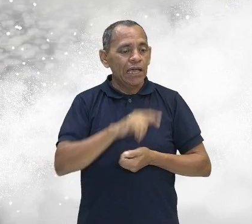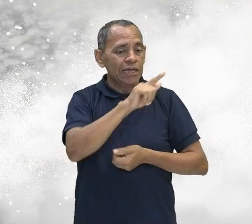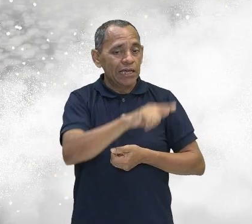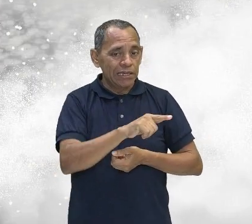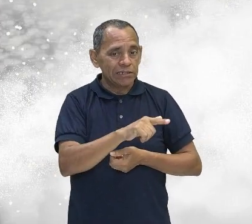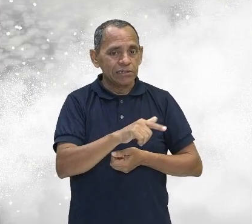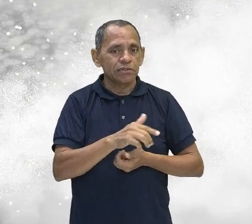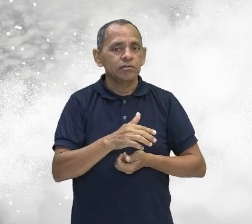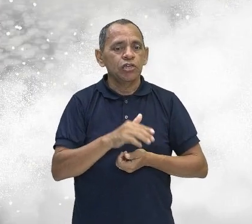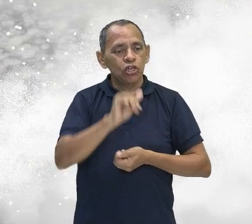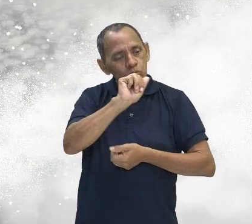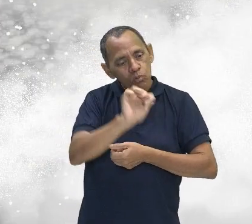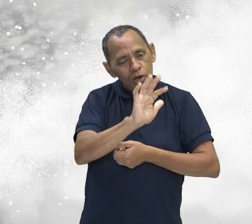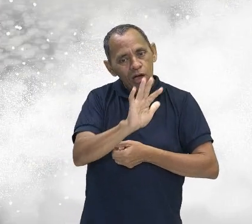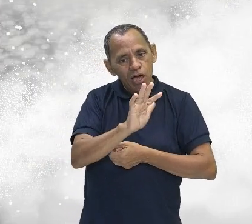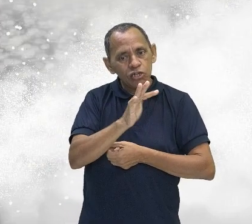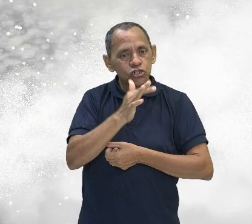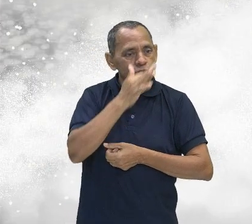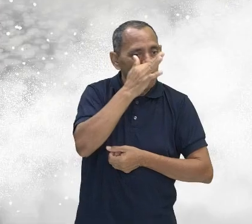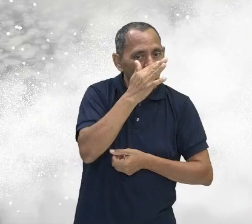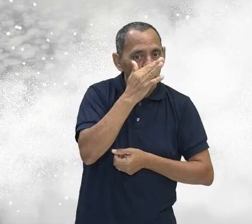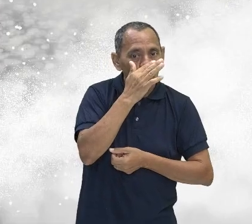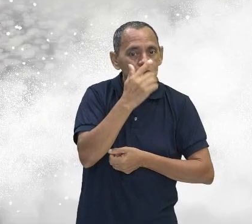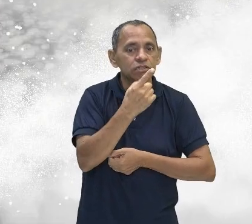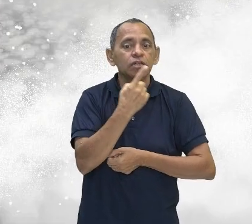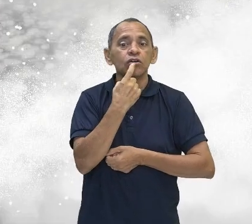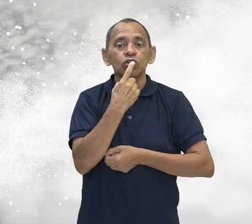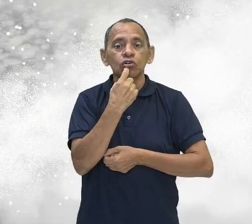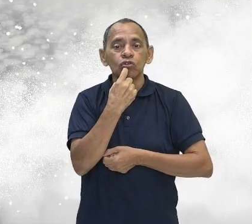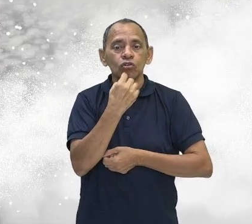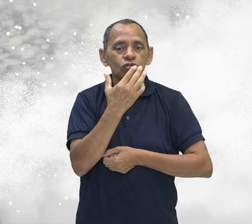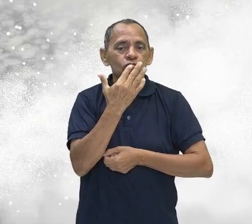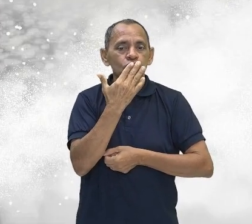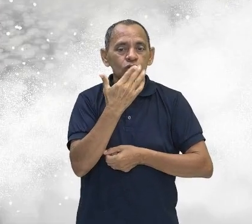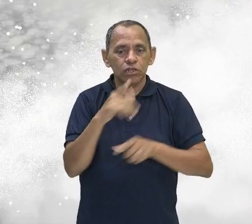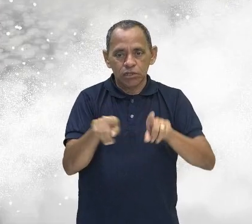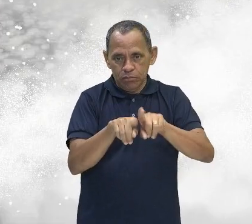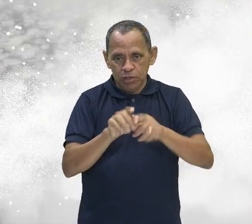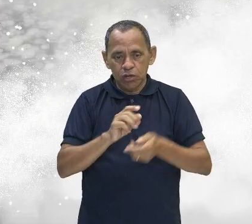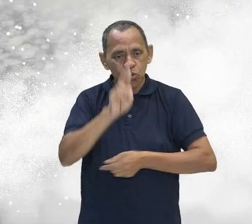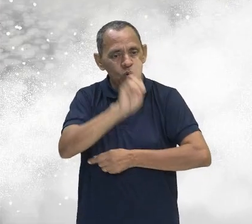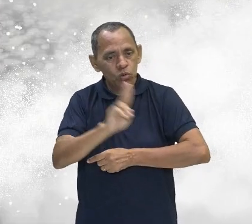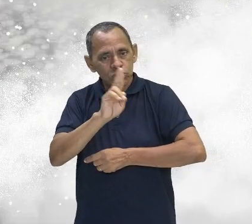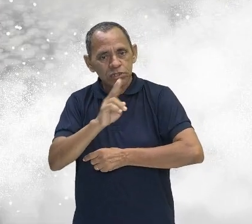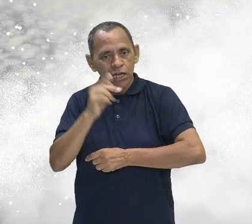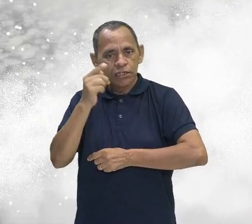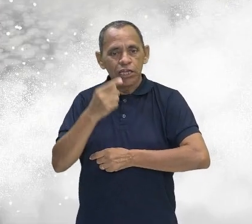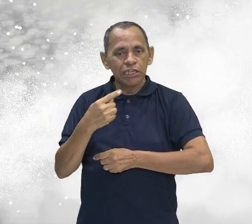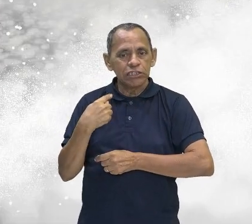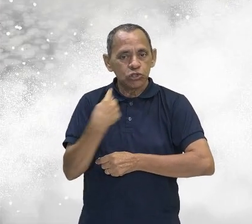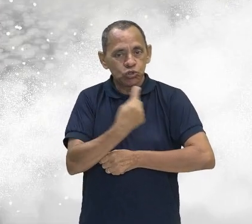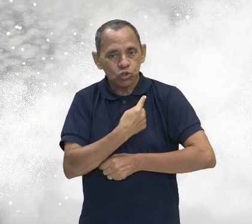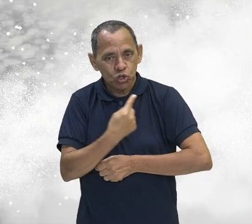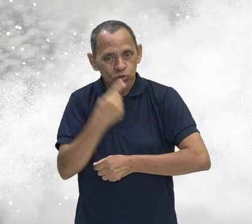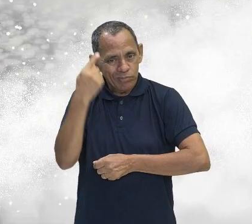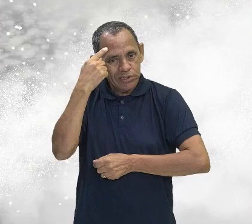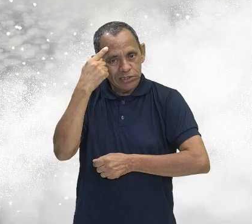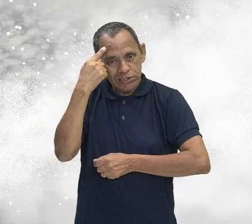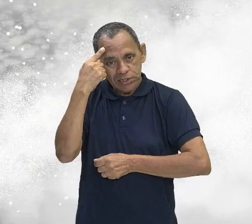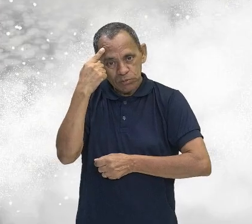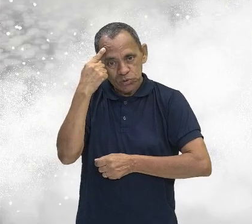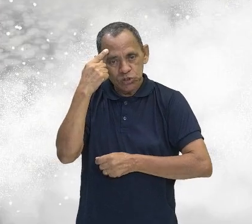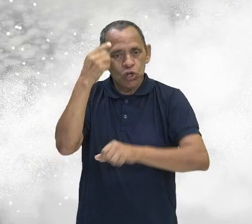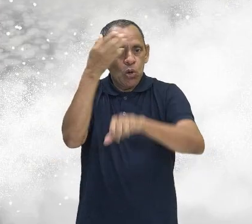vermelha, aberta, vamos dizer assim, é usado de alguma maneira para que nós pensemos sobre os efeitos